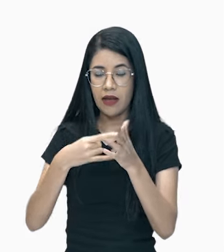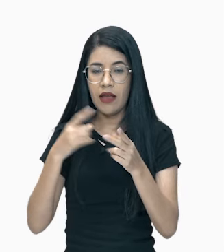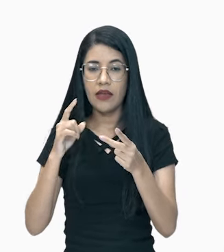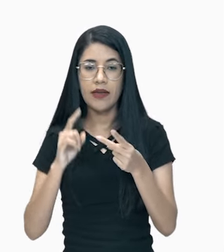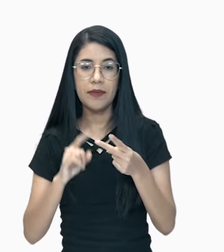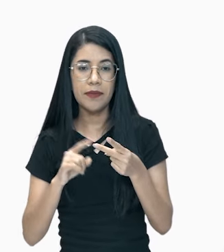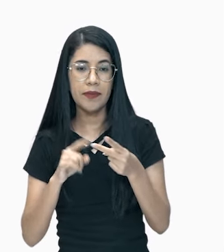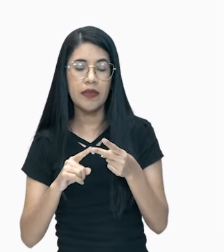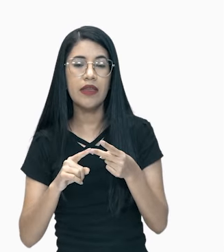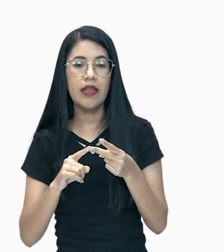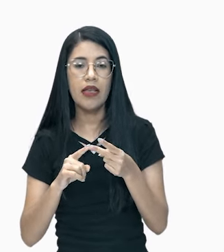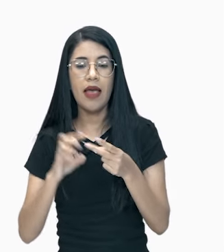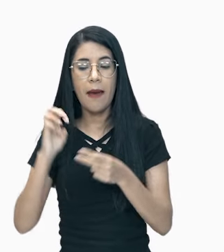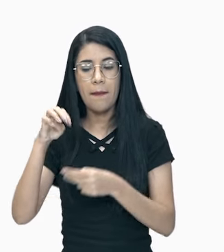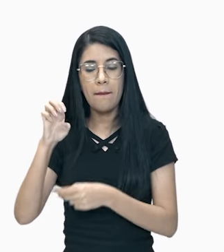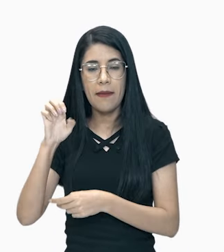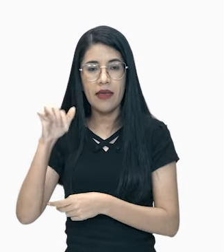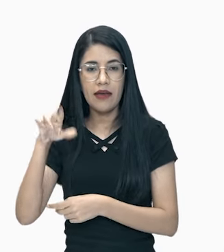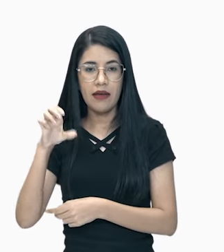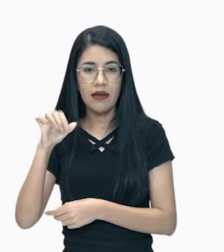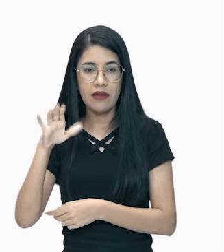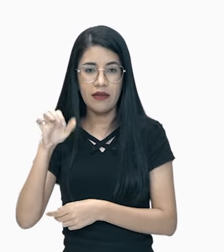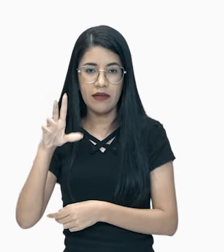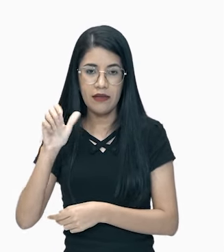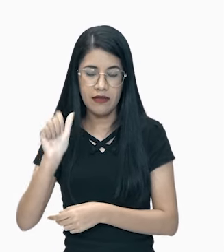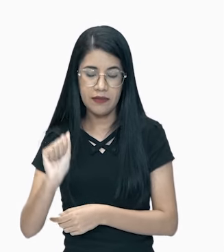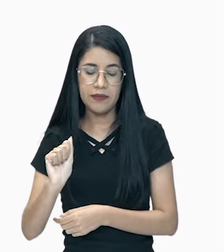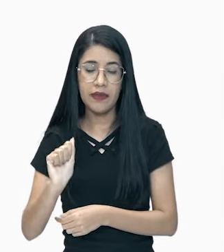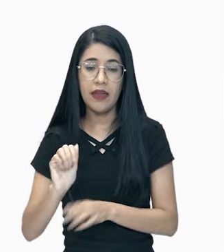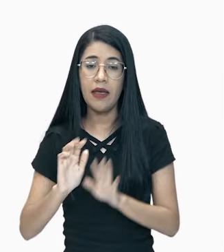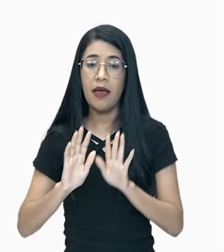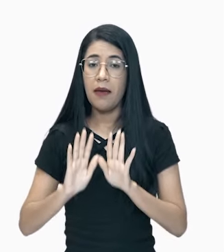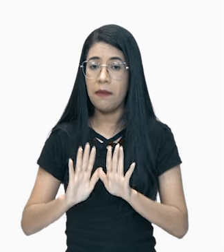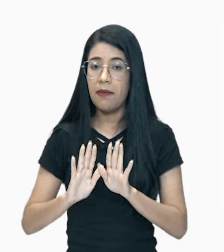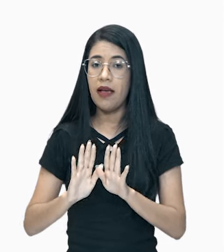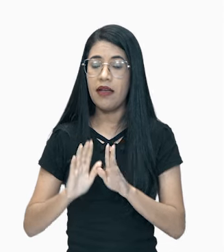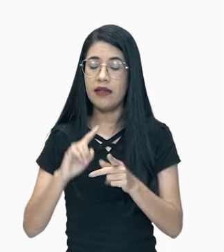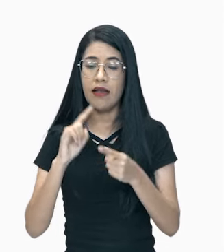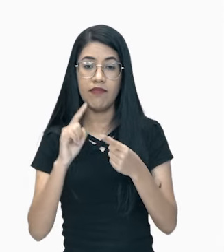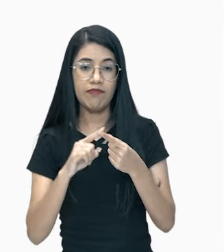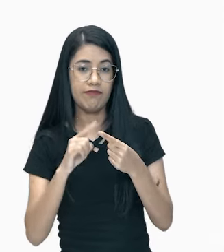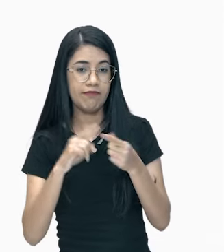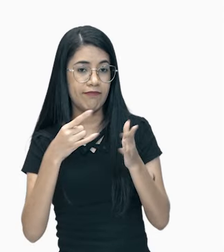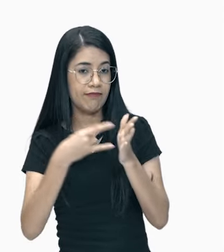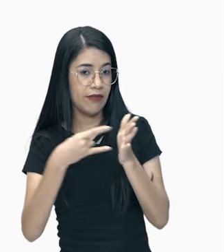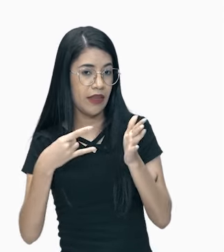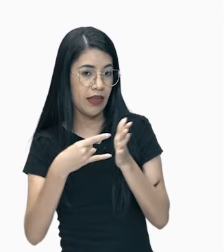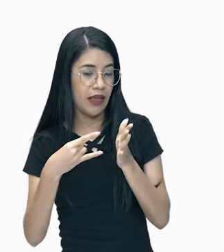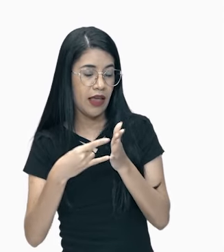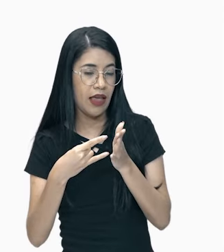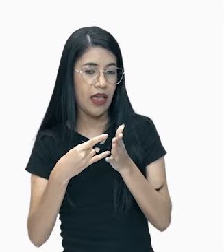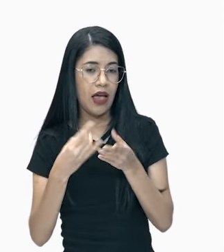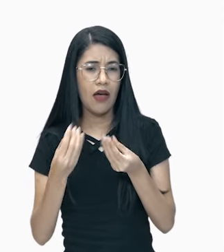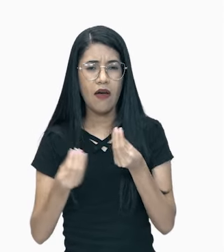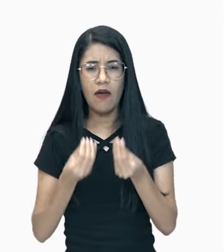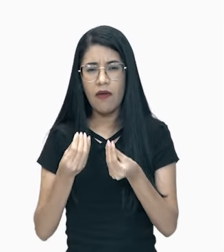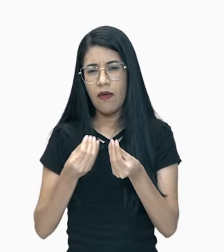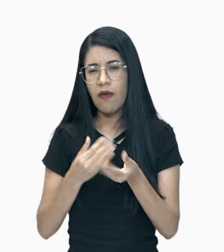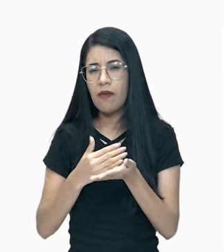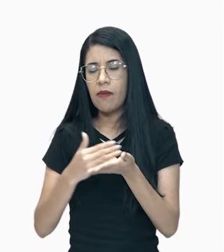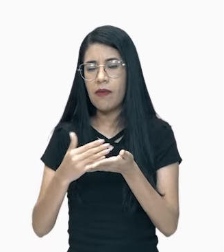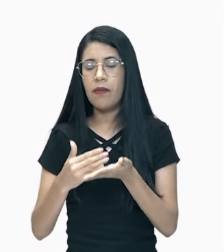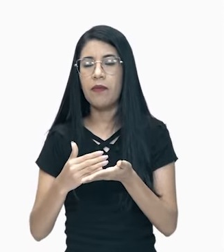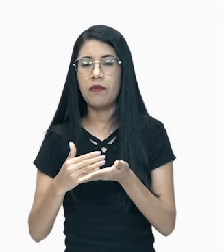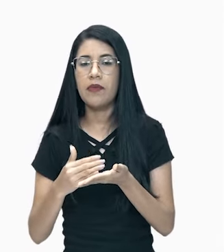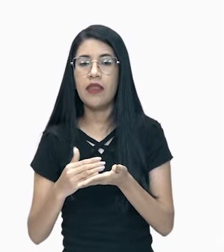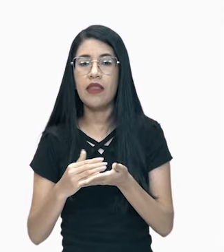eletromagnéticas e as mecânicas. Claro que as ondas eletromagnéticas, elas vêm de onde?